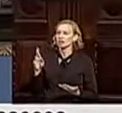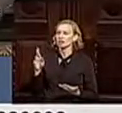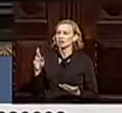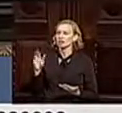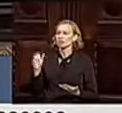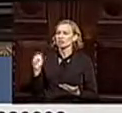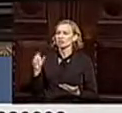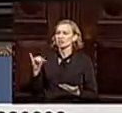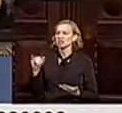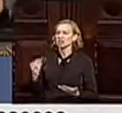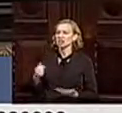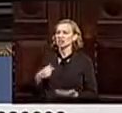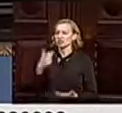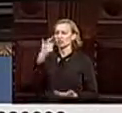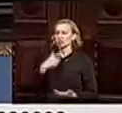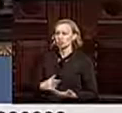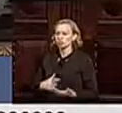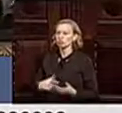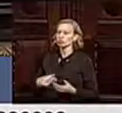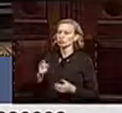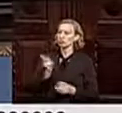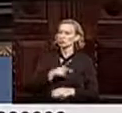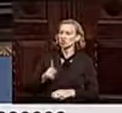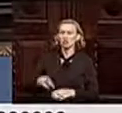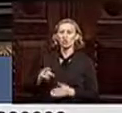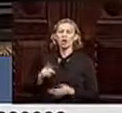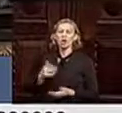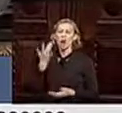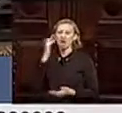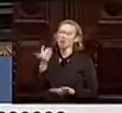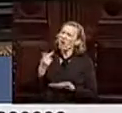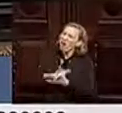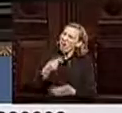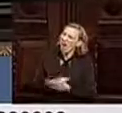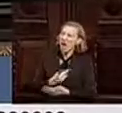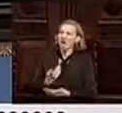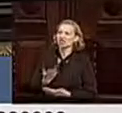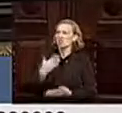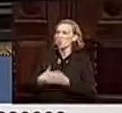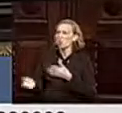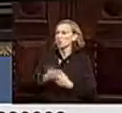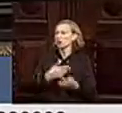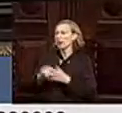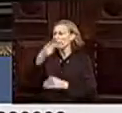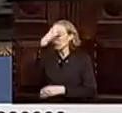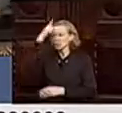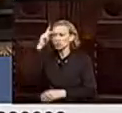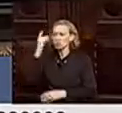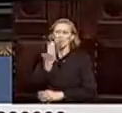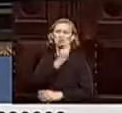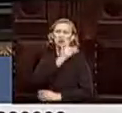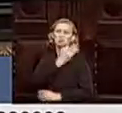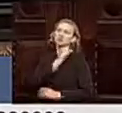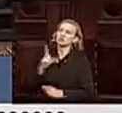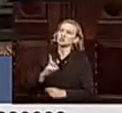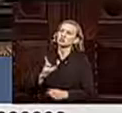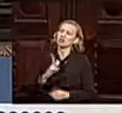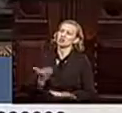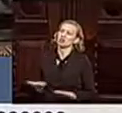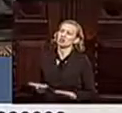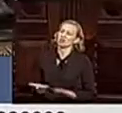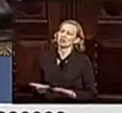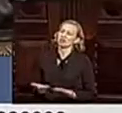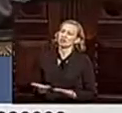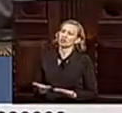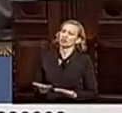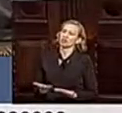professor. Acho um descalabro, um absurdo, inaceitável que qualquer pessoa assim se pronuncie, e menos ainda